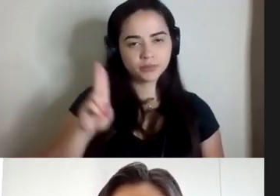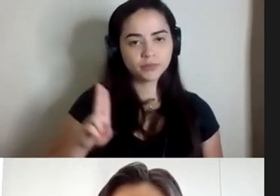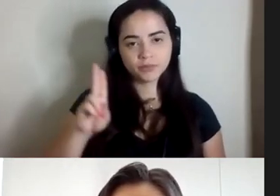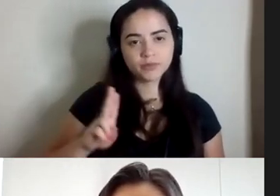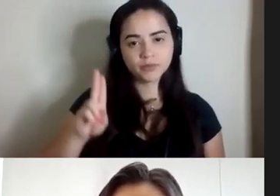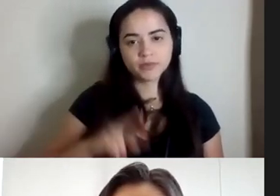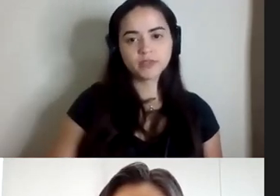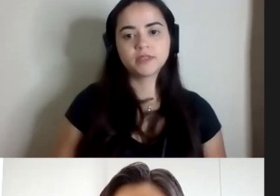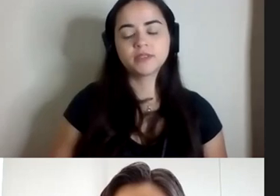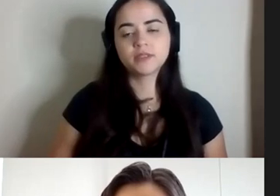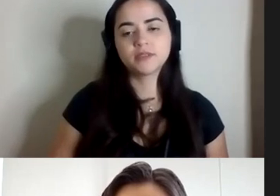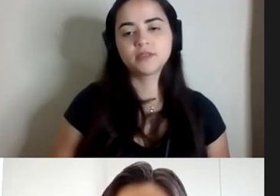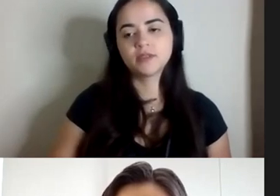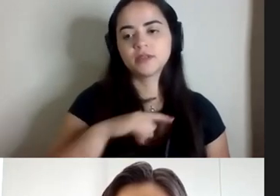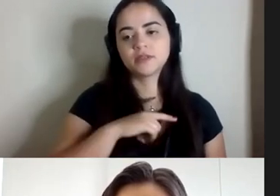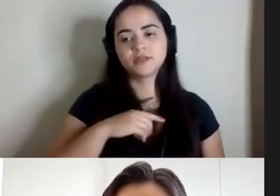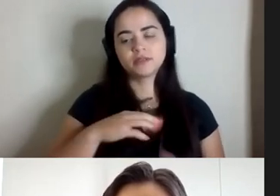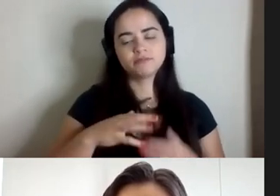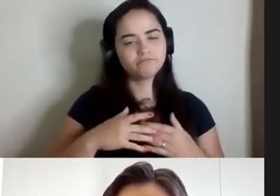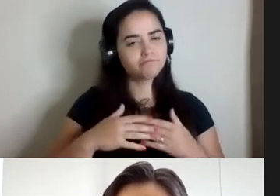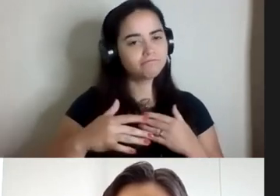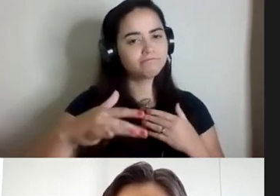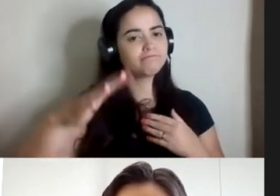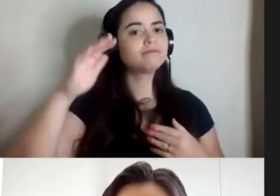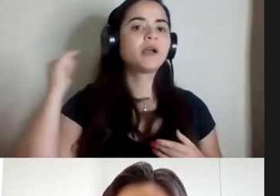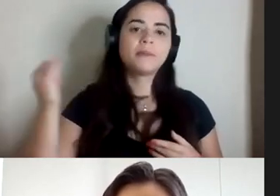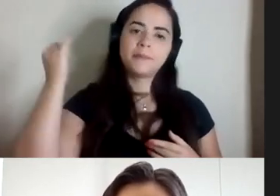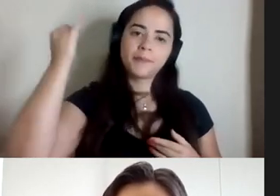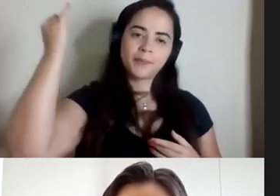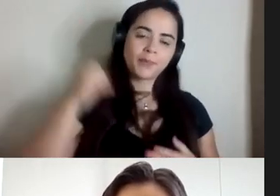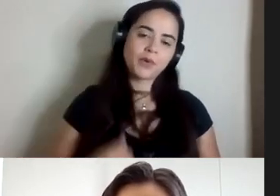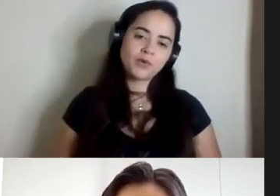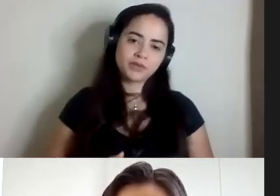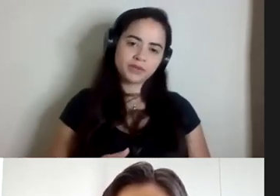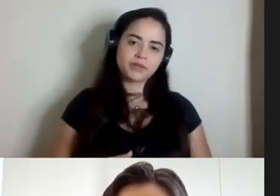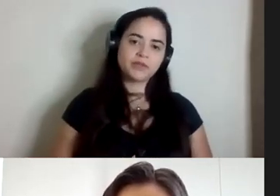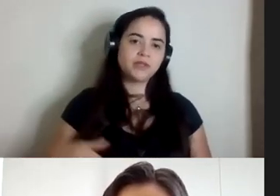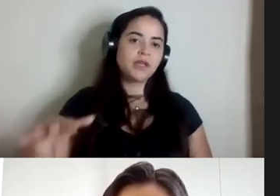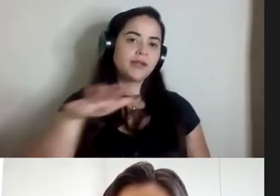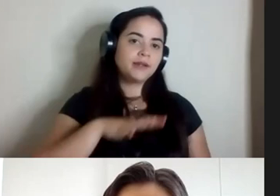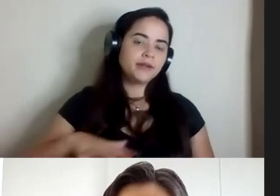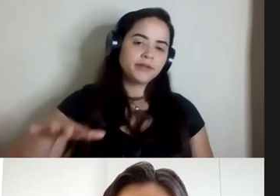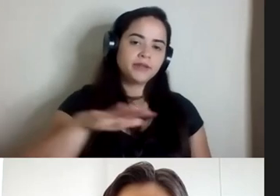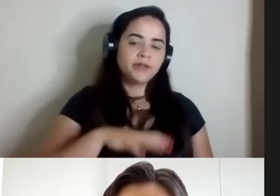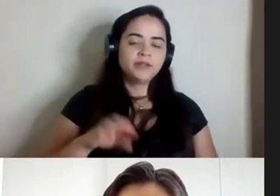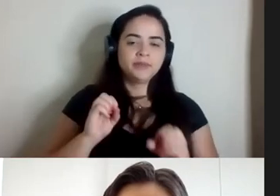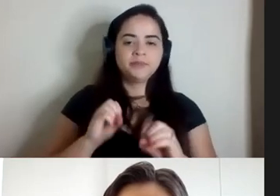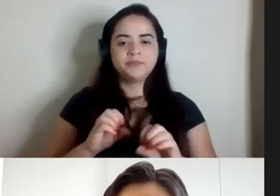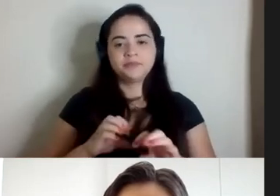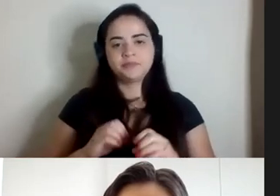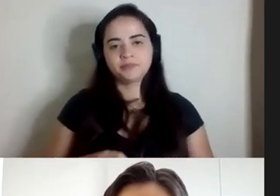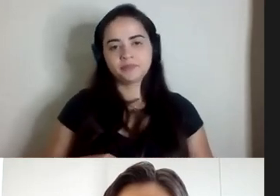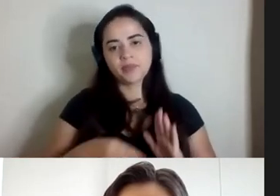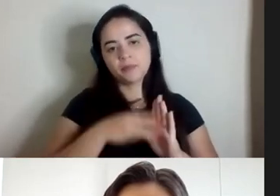Santo, que tem uma trajetória importante nessa área, né, da educação, da